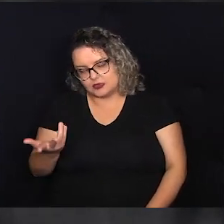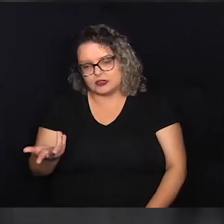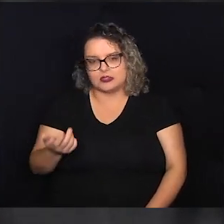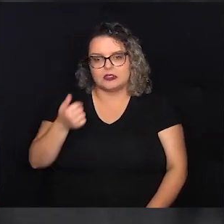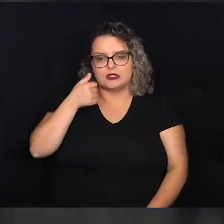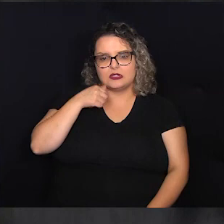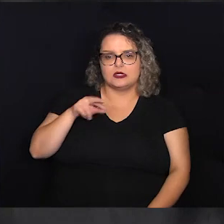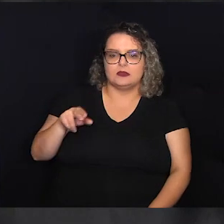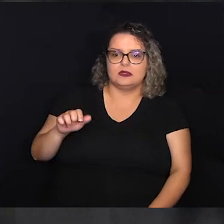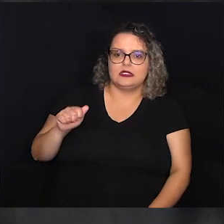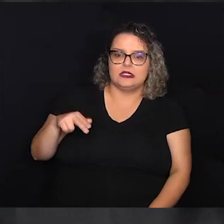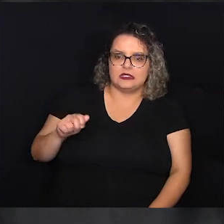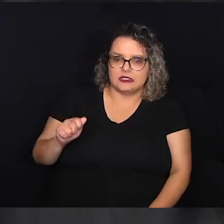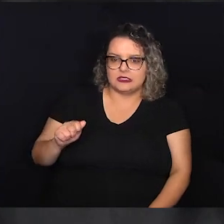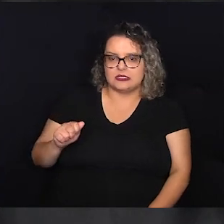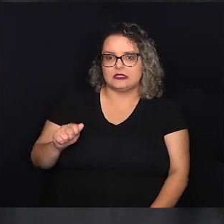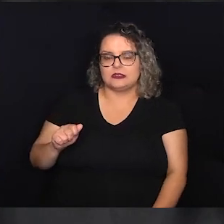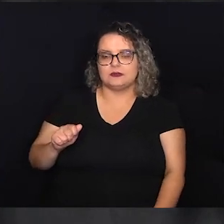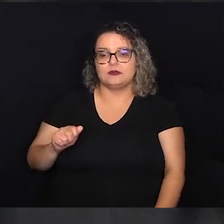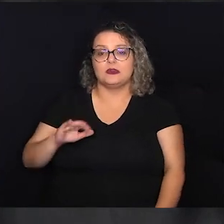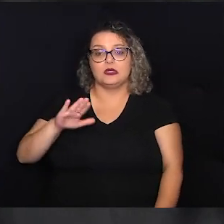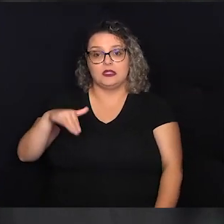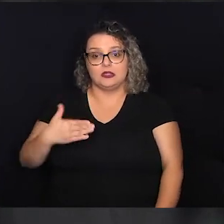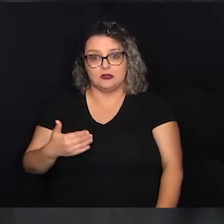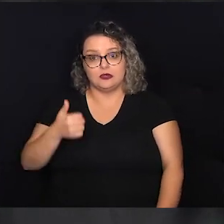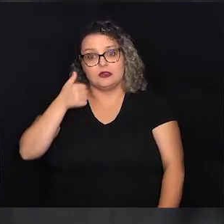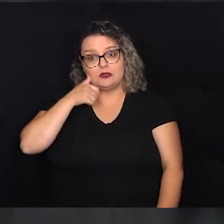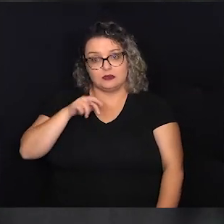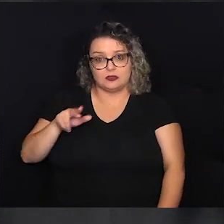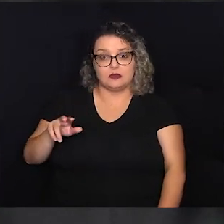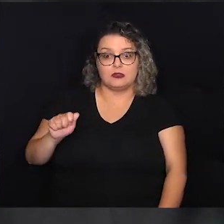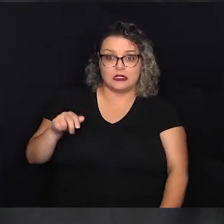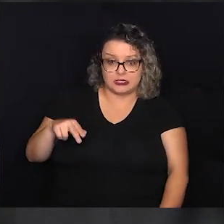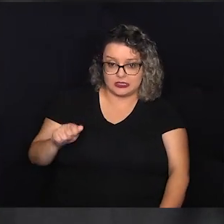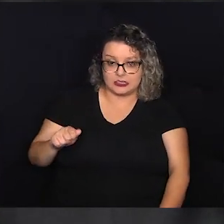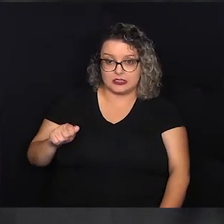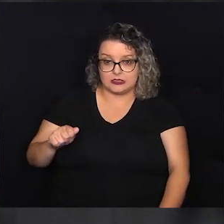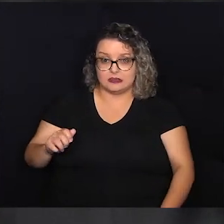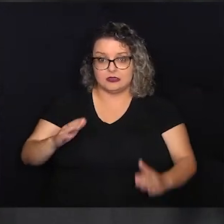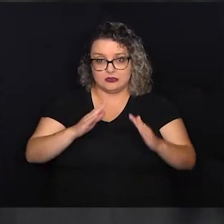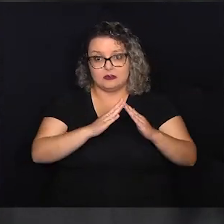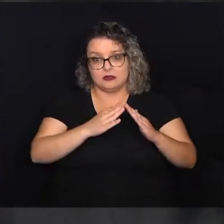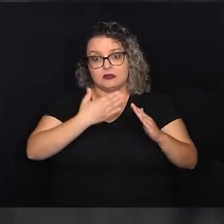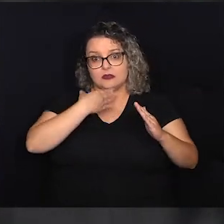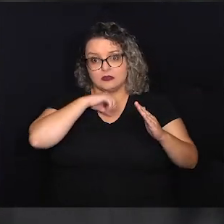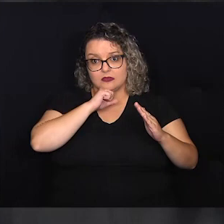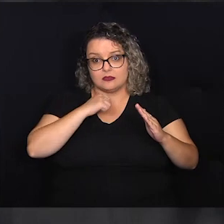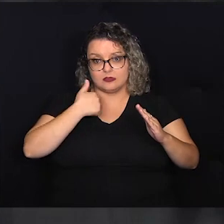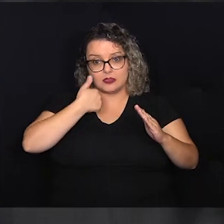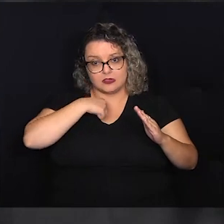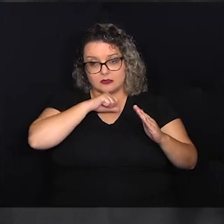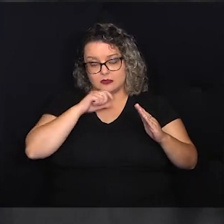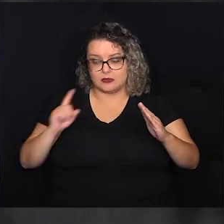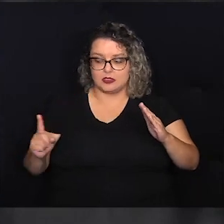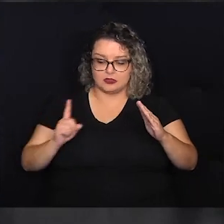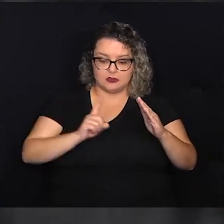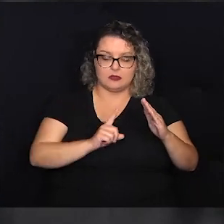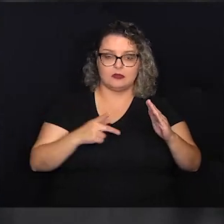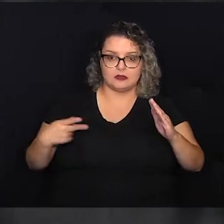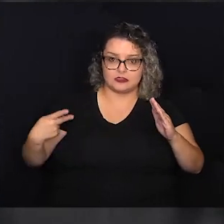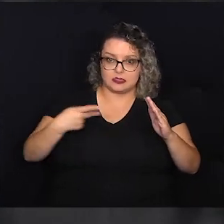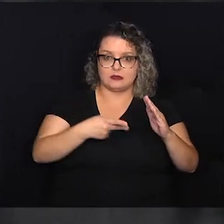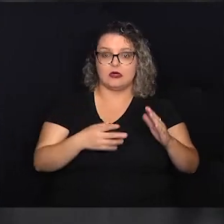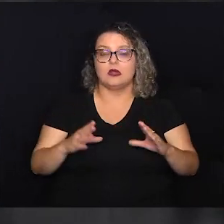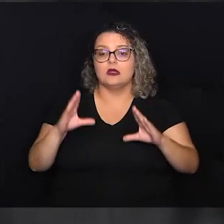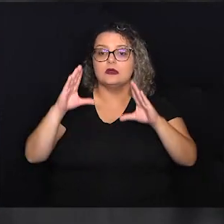os dois, a irmã Ana. E quando a minha irmã Ana, que é São Baiano, vinha na nossa casa,